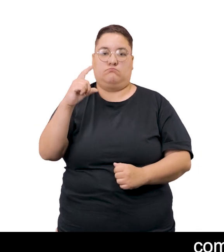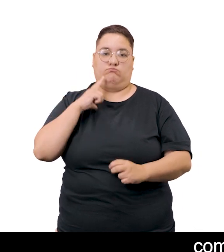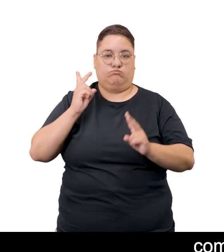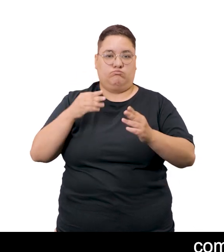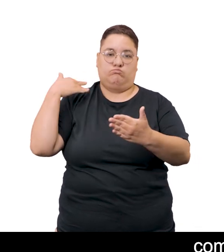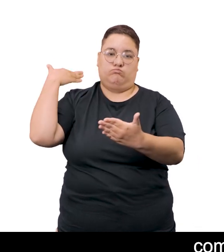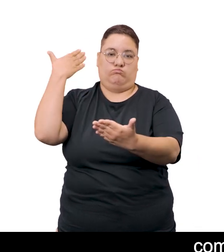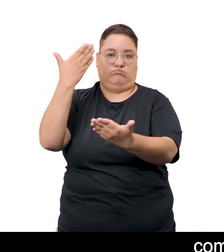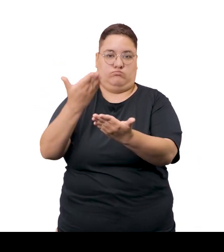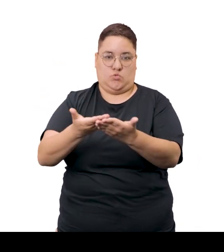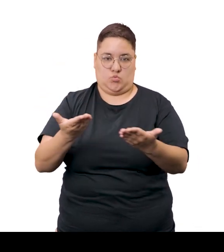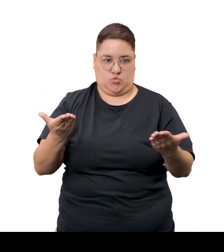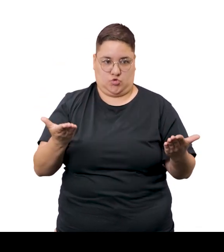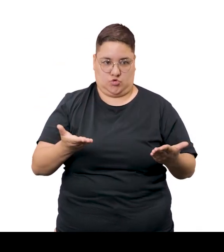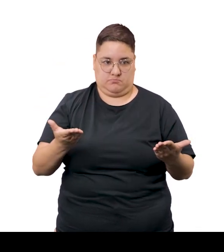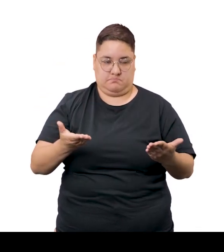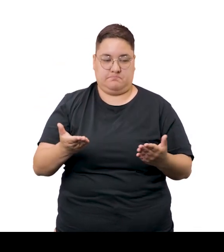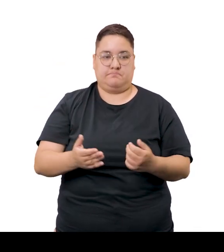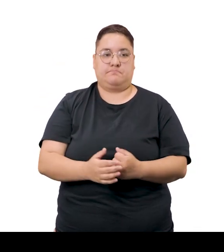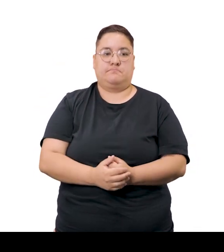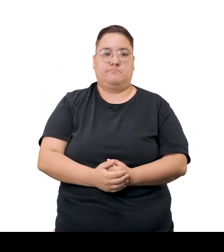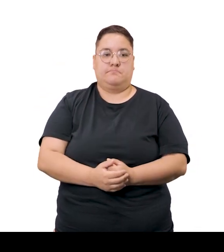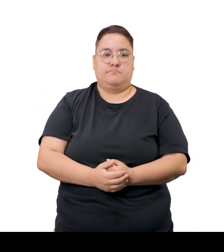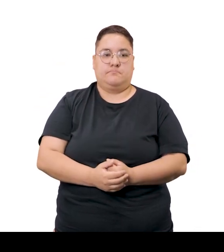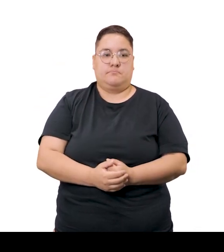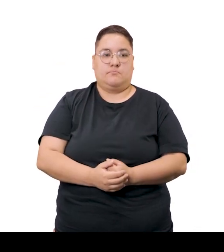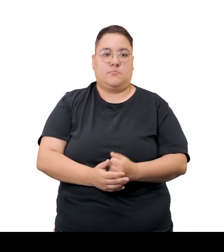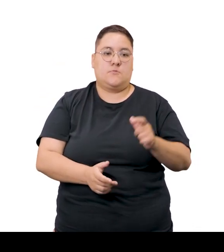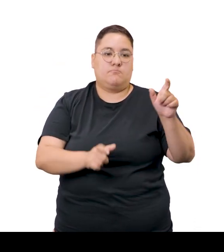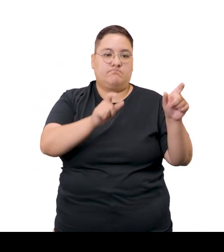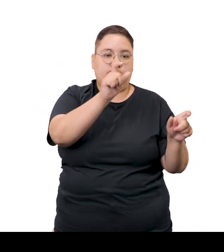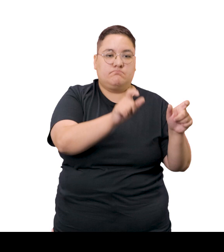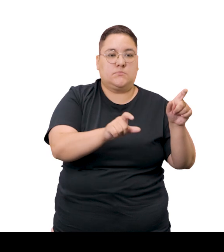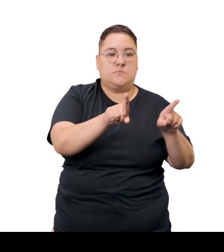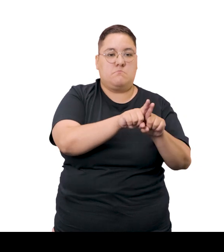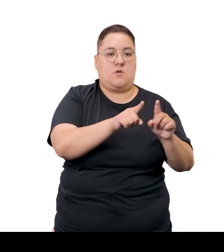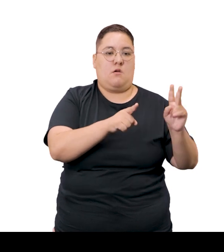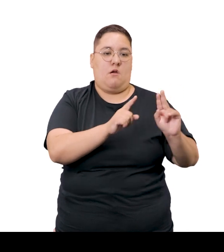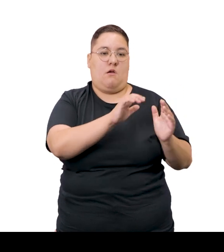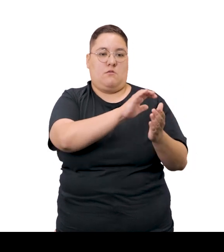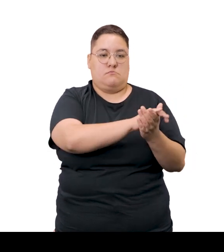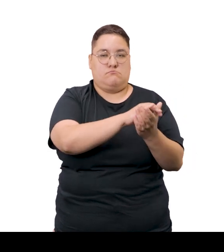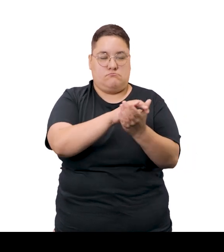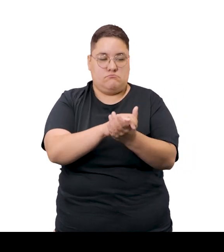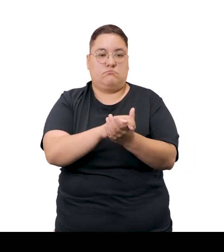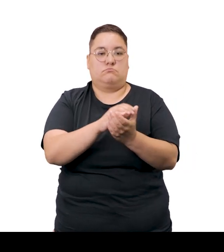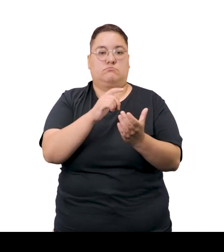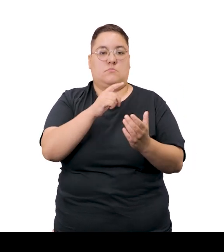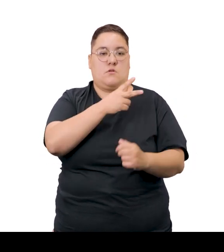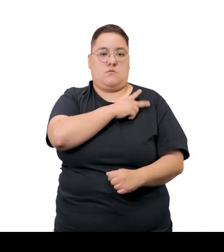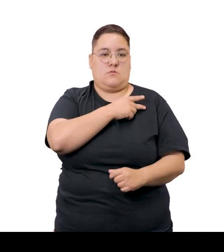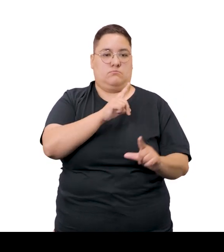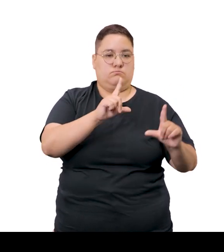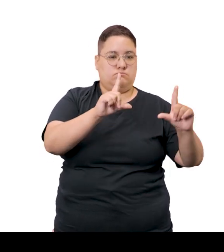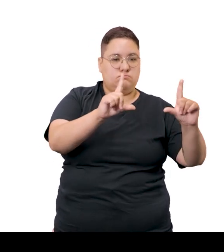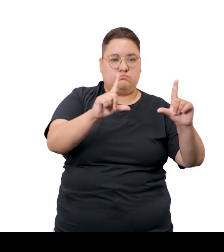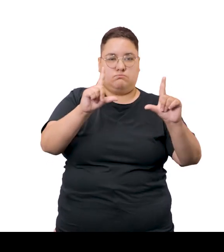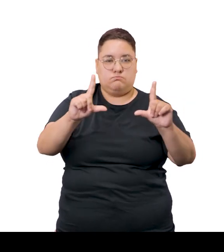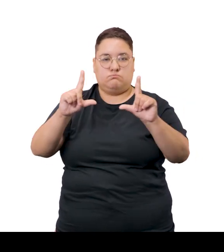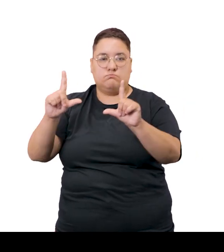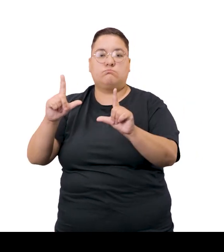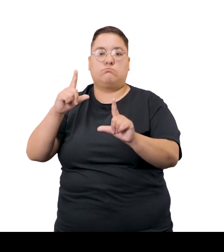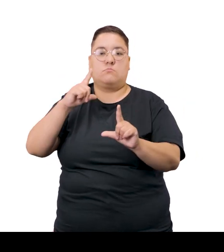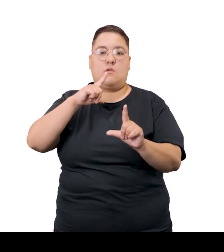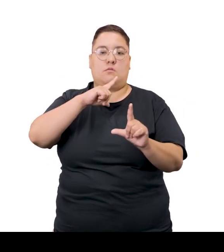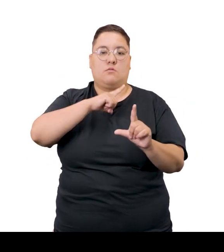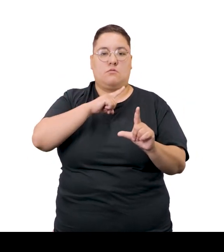e se mantêm até hoje. Os sujeitos e casais capturados por Opie têm geralmente marcas que